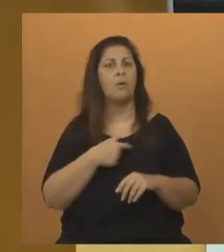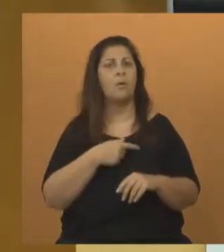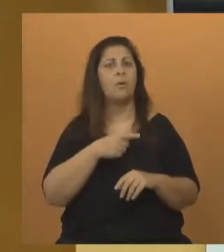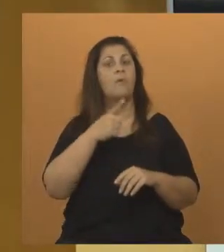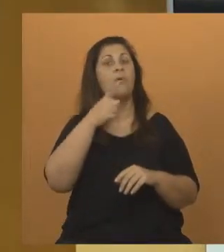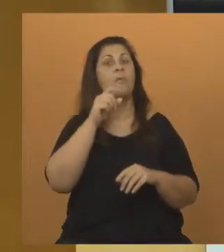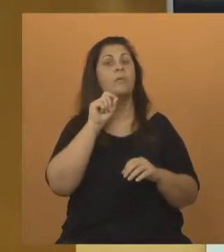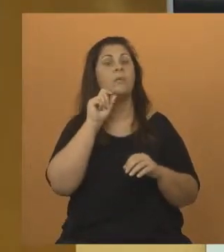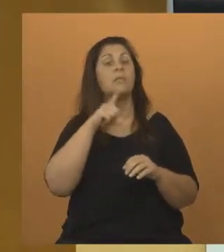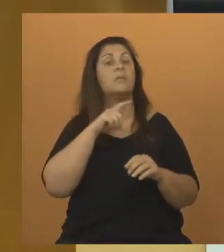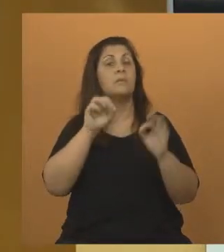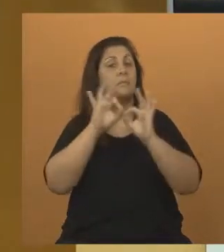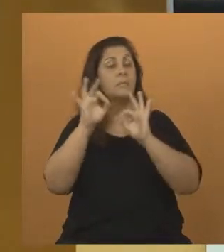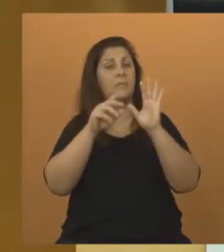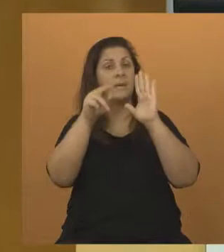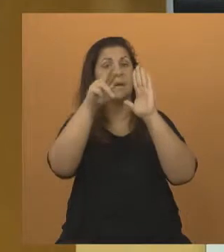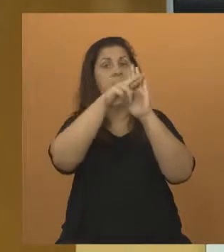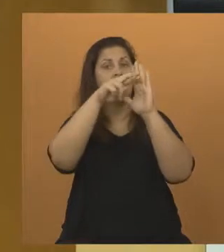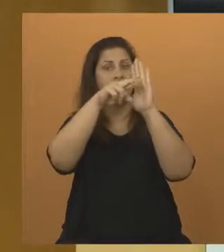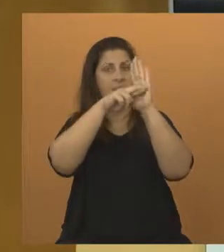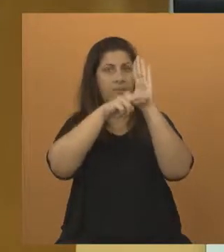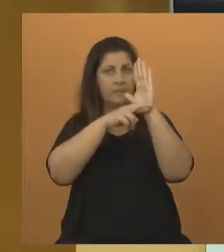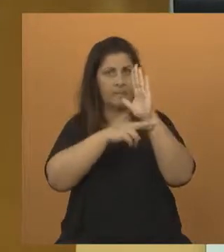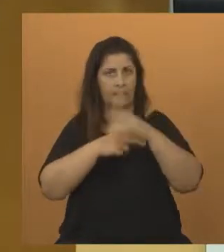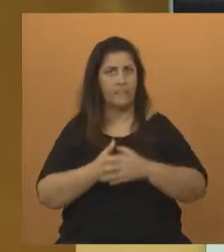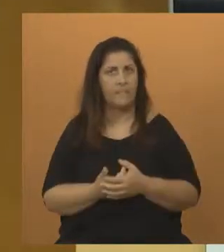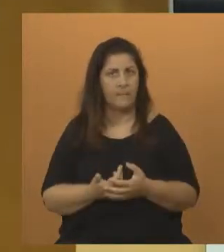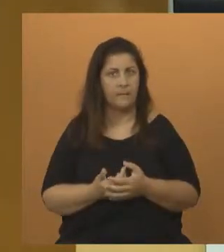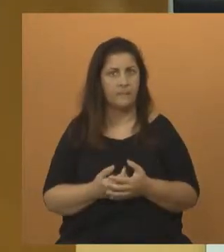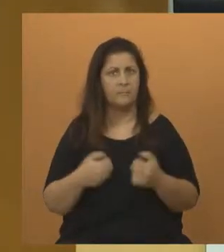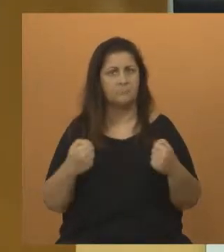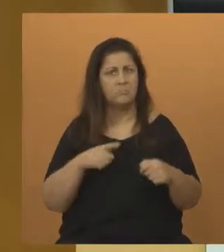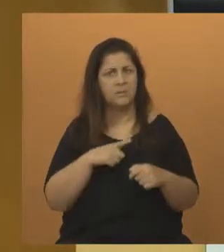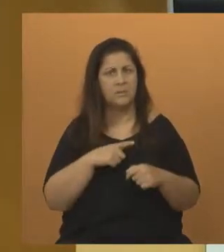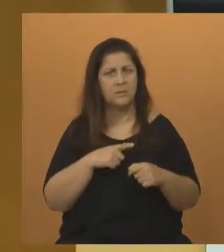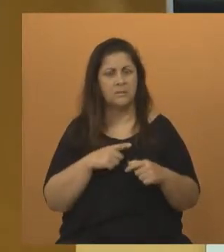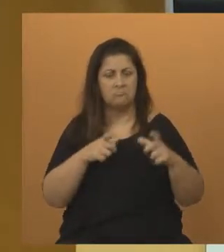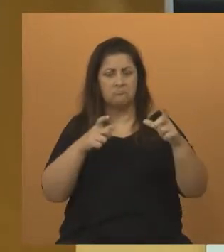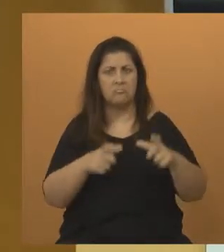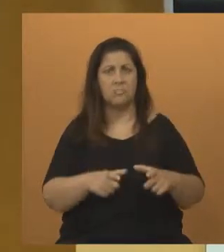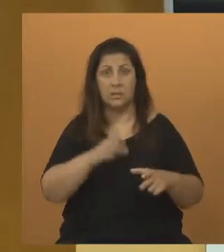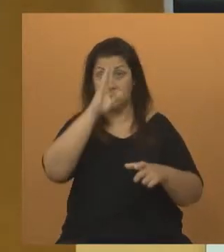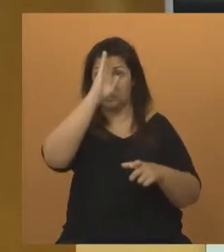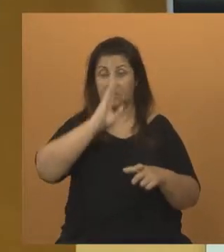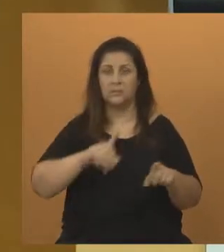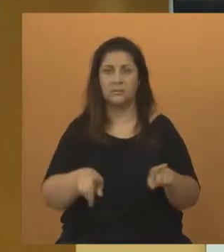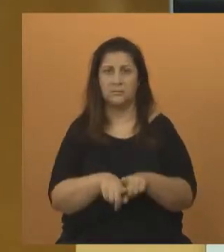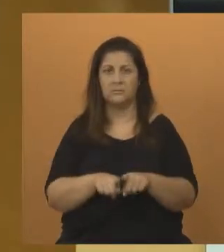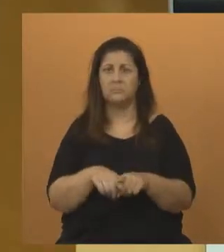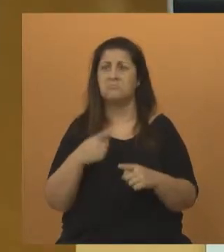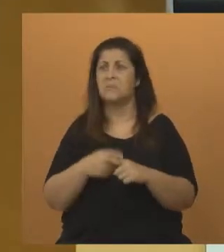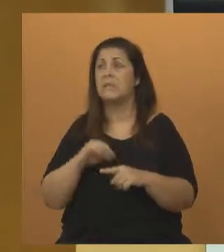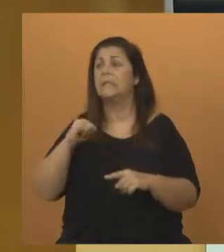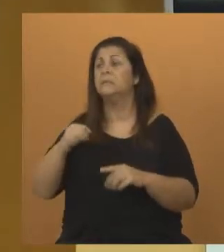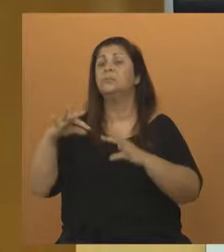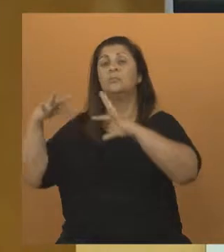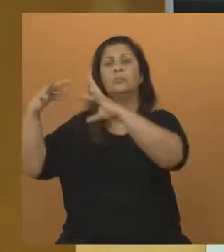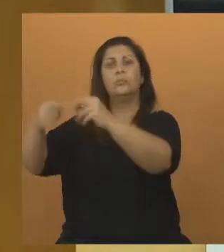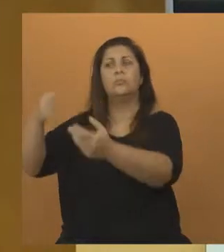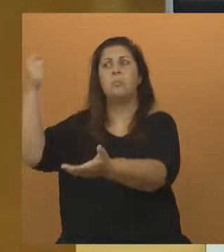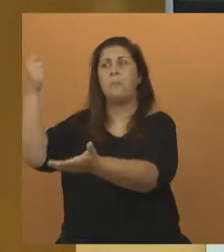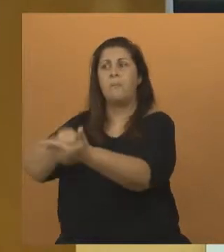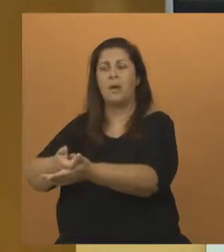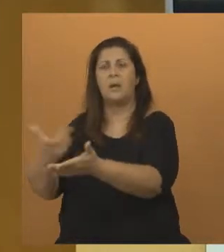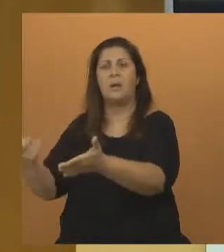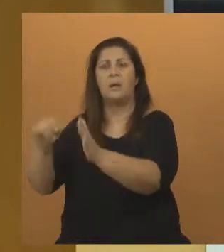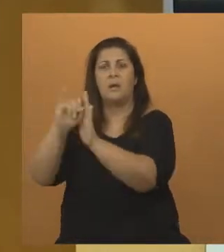uso, porque não pode ser também uma concessão a título gratuito, porque se todos os munícipes pagam seus impostos, né, não